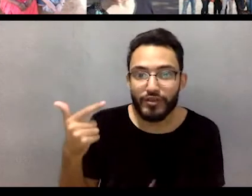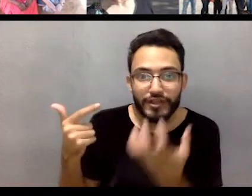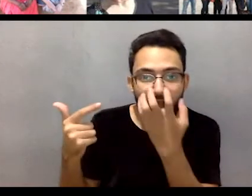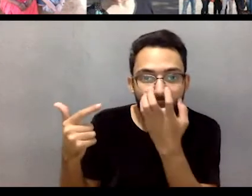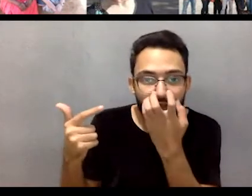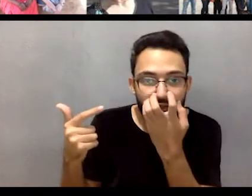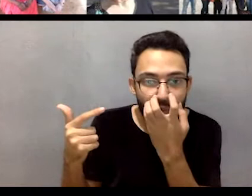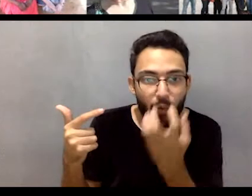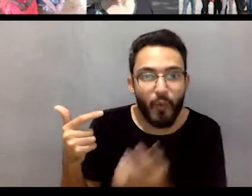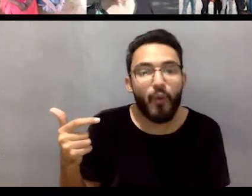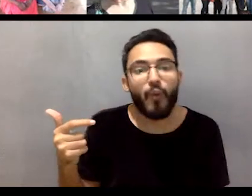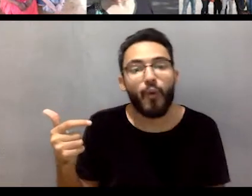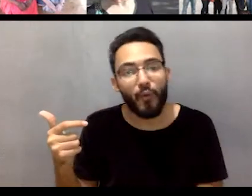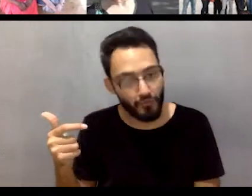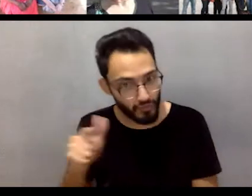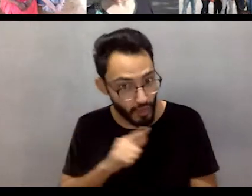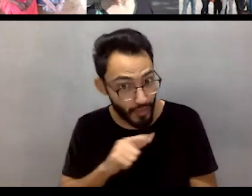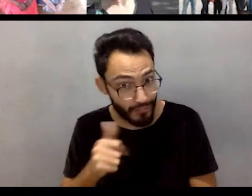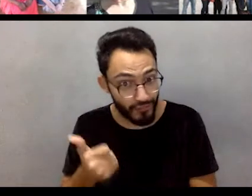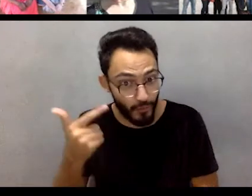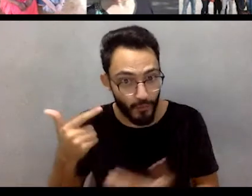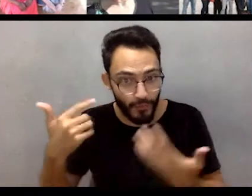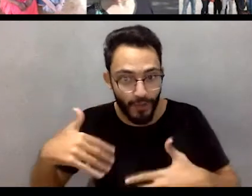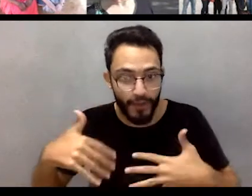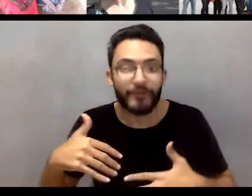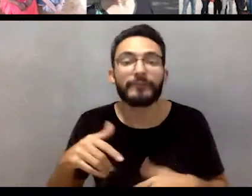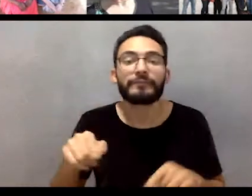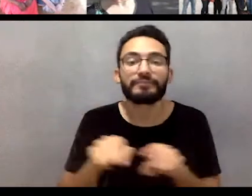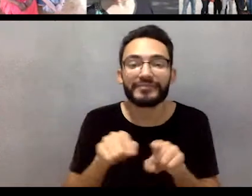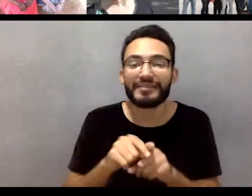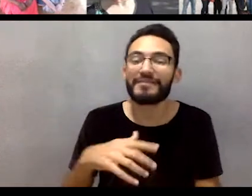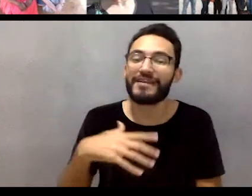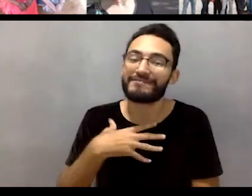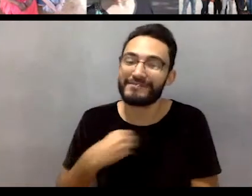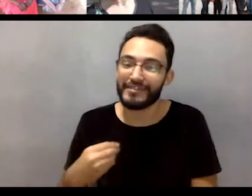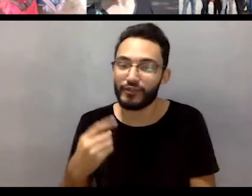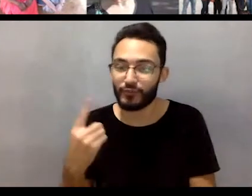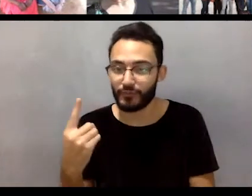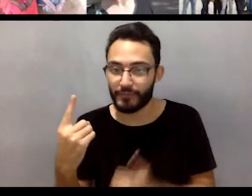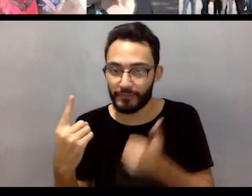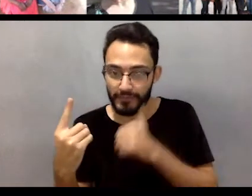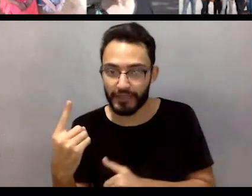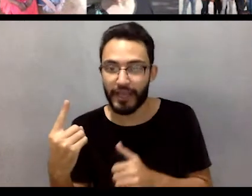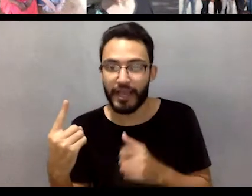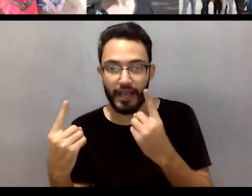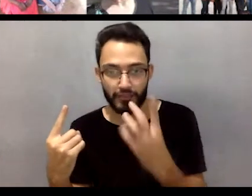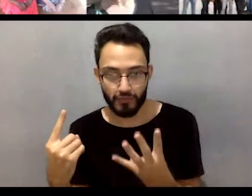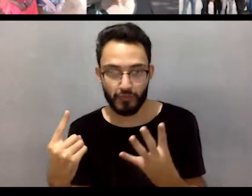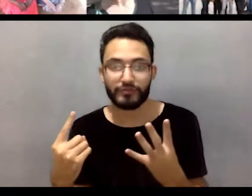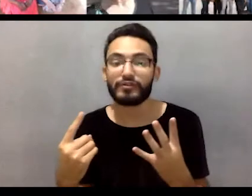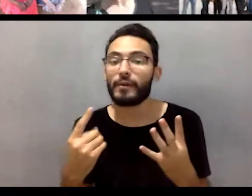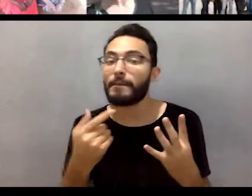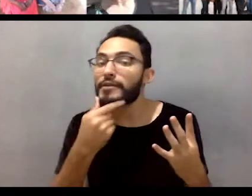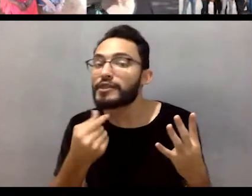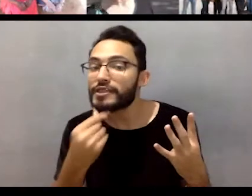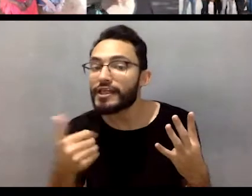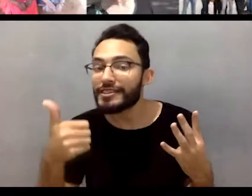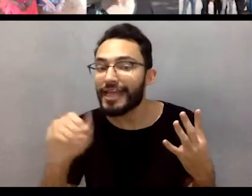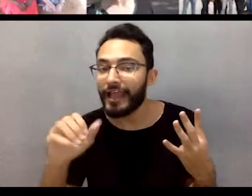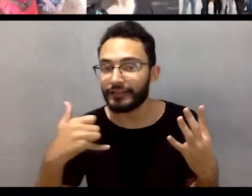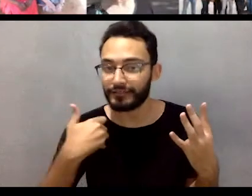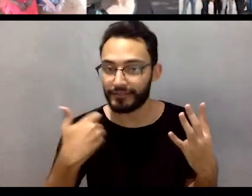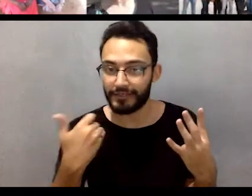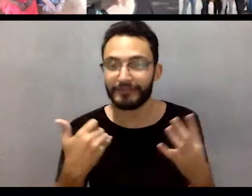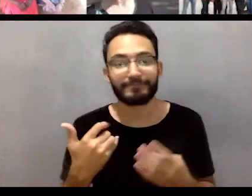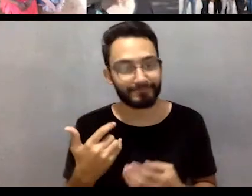11 chihuahuas. E um casal de filhos lindos, uma menina de 14 anos, um menino de 10 anos. Antes